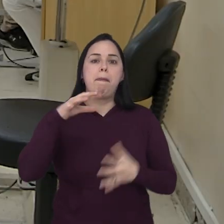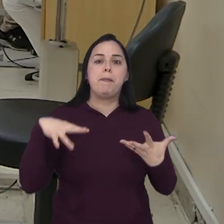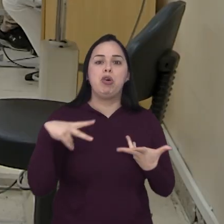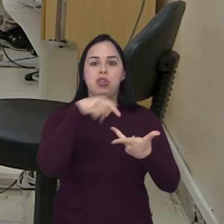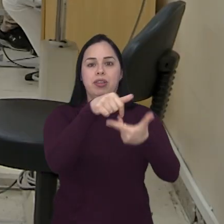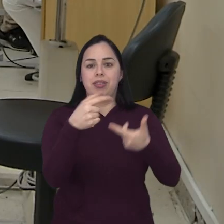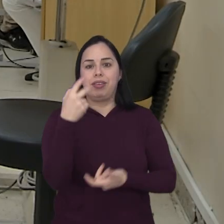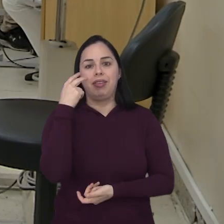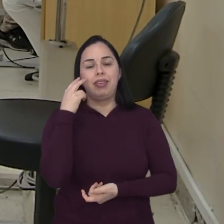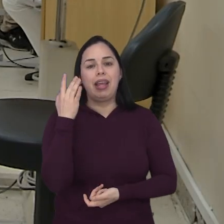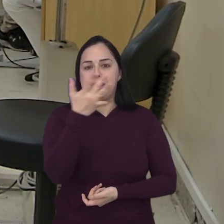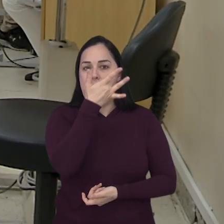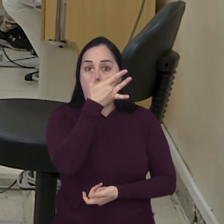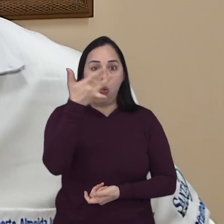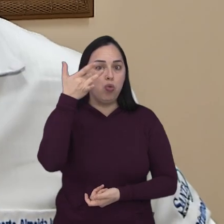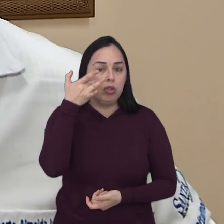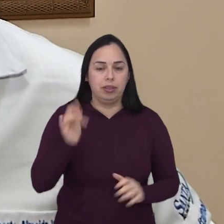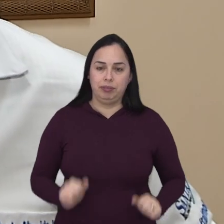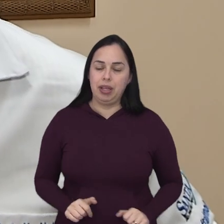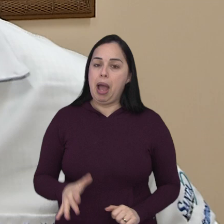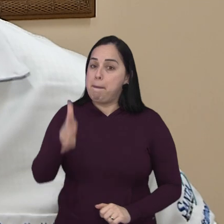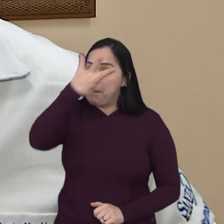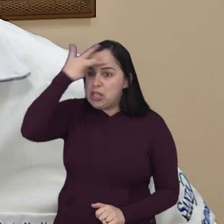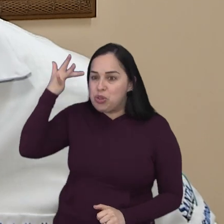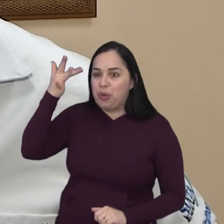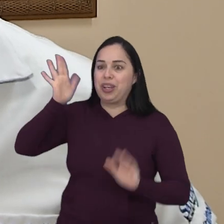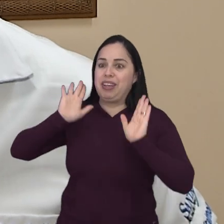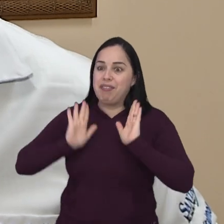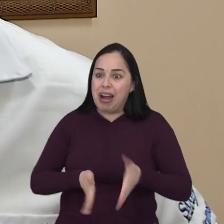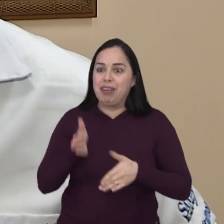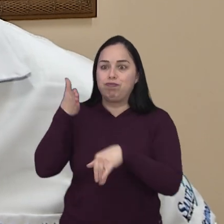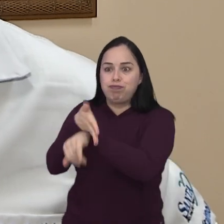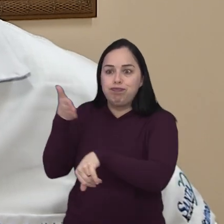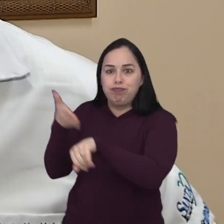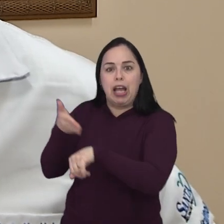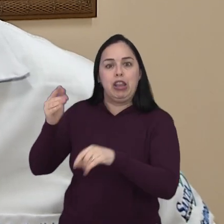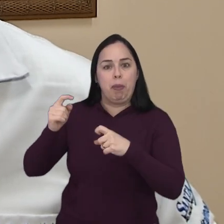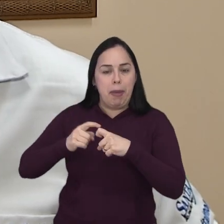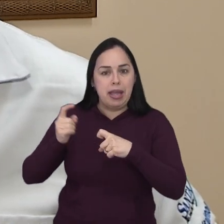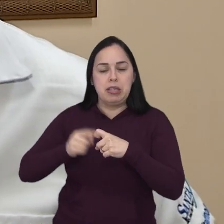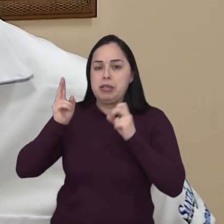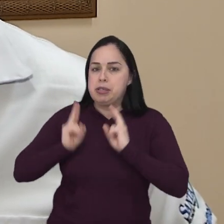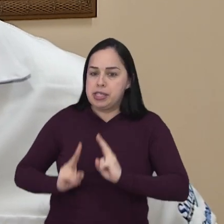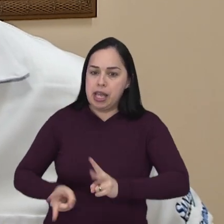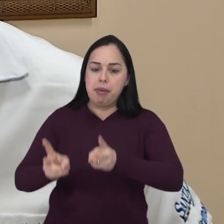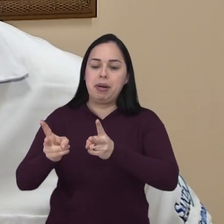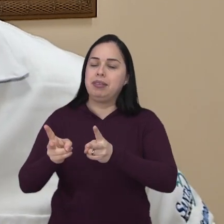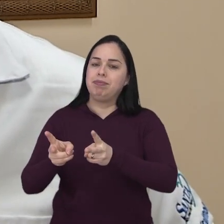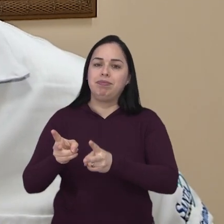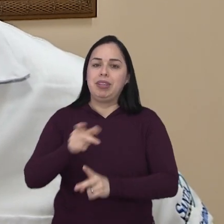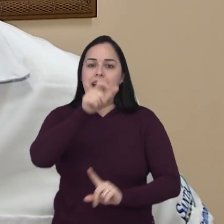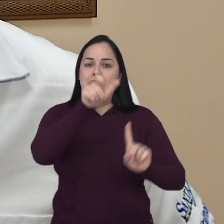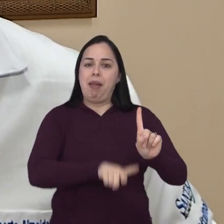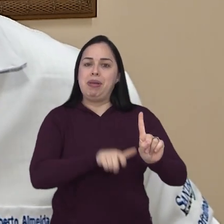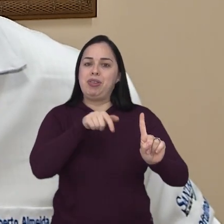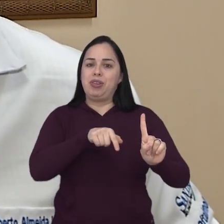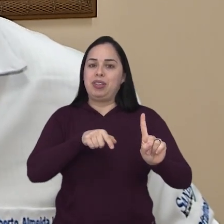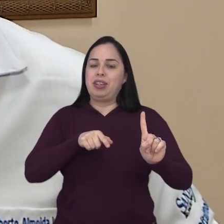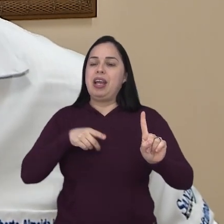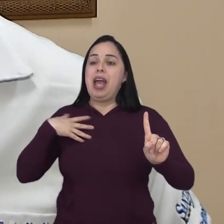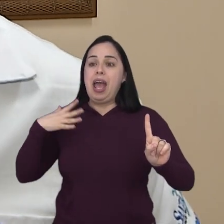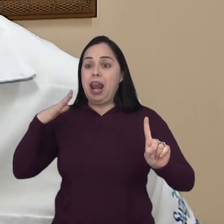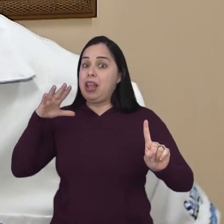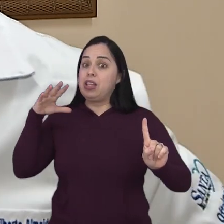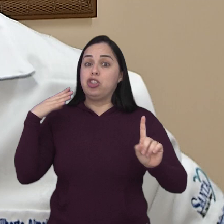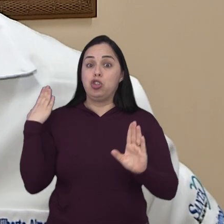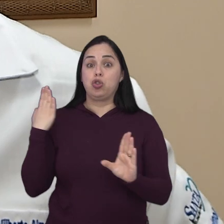Dia Mundial da Saúde Ocular. Uma pessoa que faz o acompanhamento periódico, está sempre passando em consulta, realizando os exames, essa